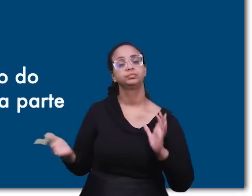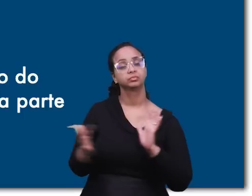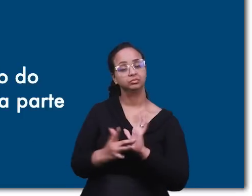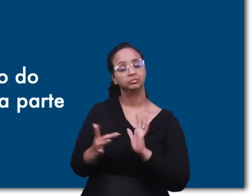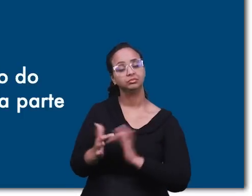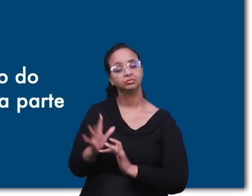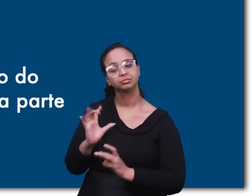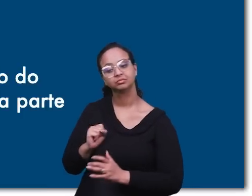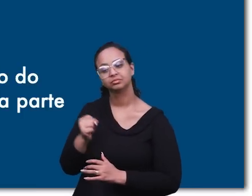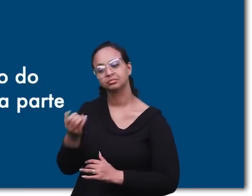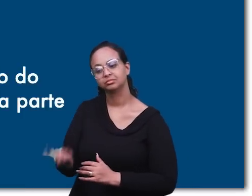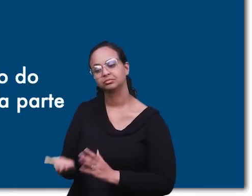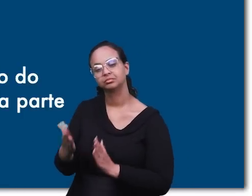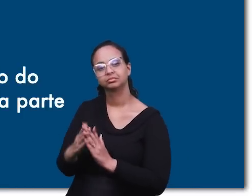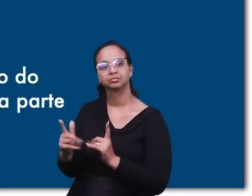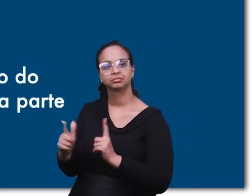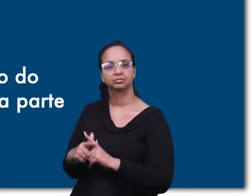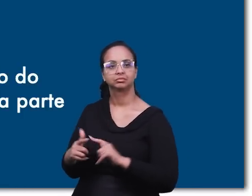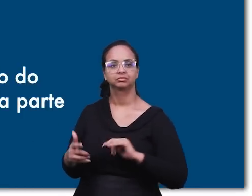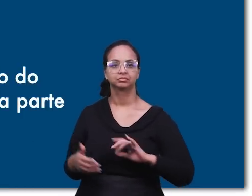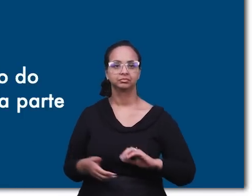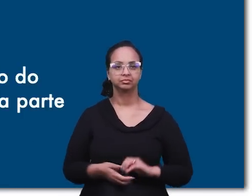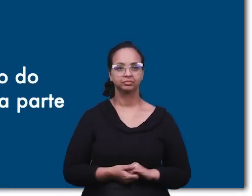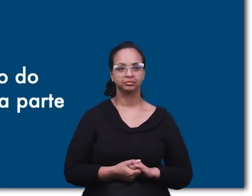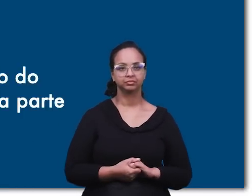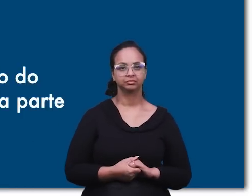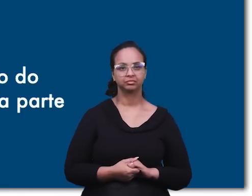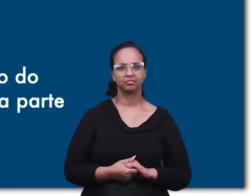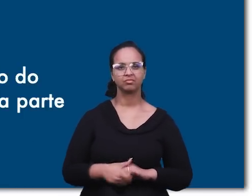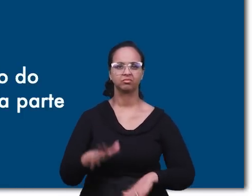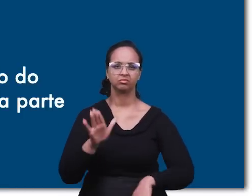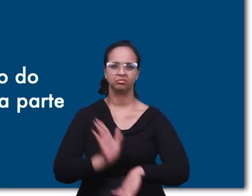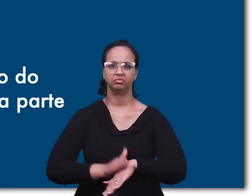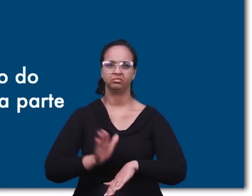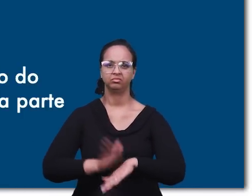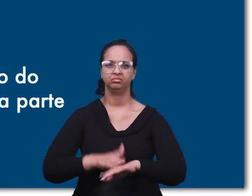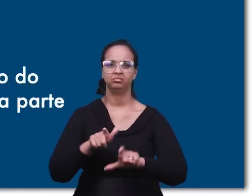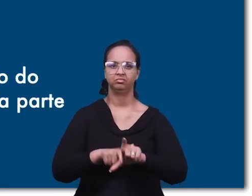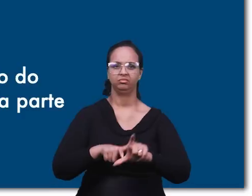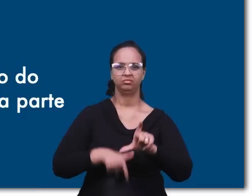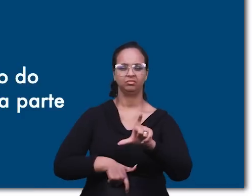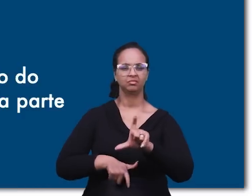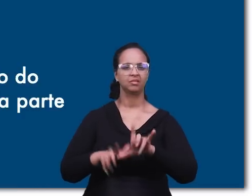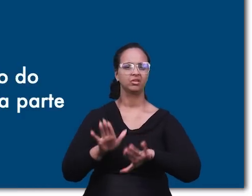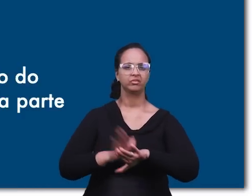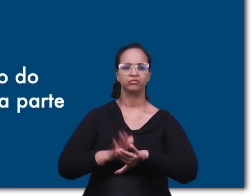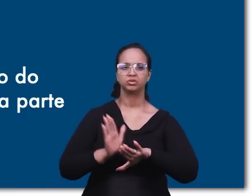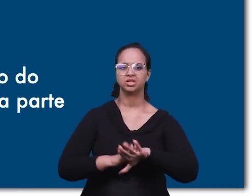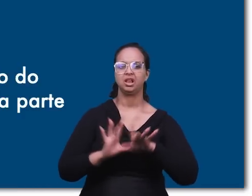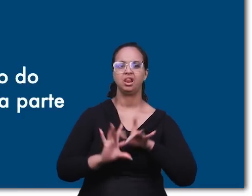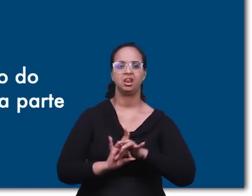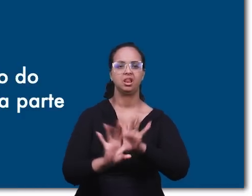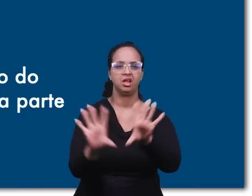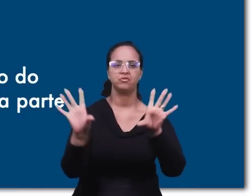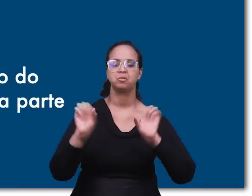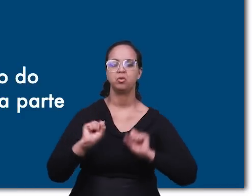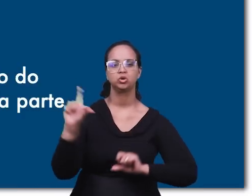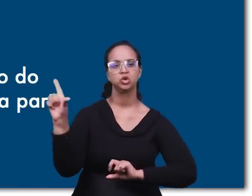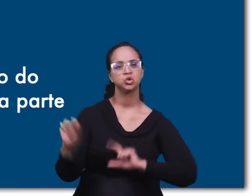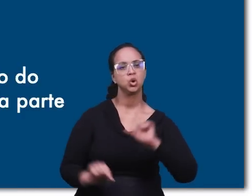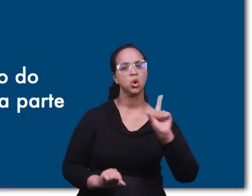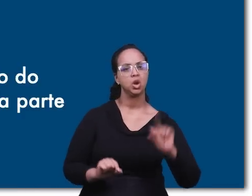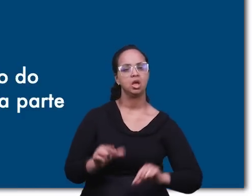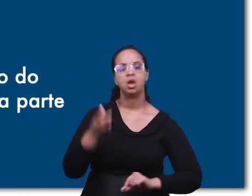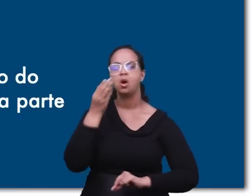de Jesus com a igreja. E ainda, seja o que você quiser. Mas a Bíblia